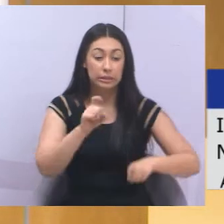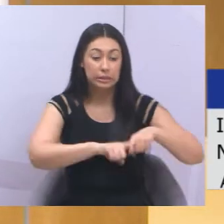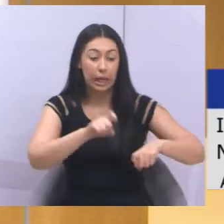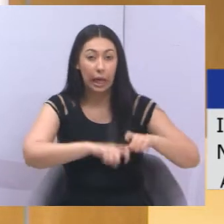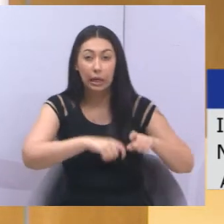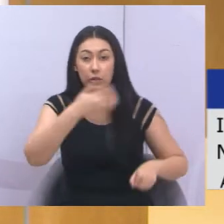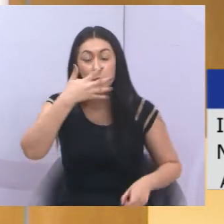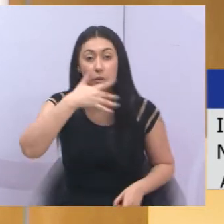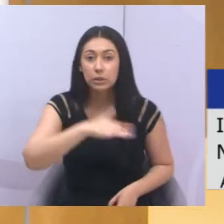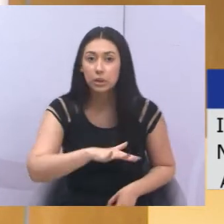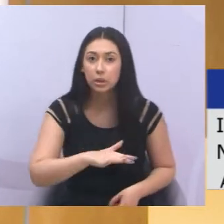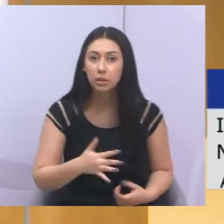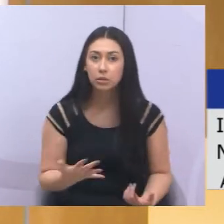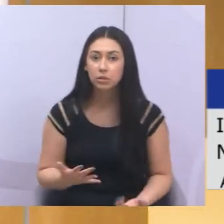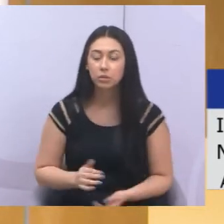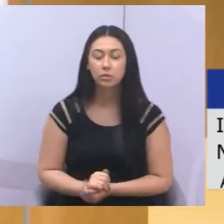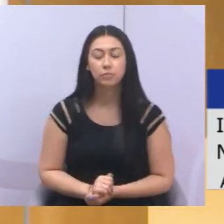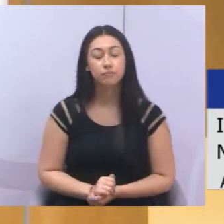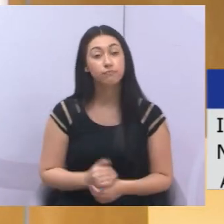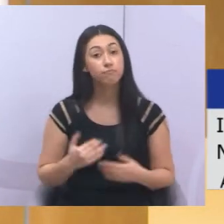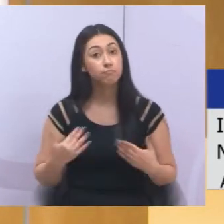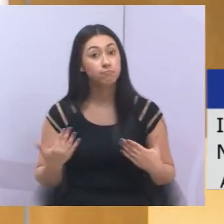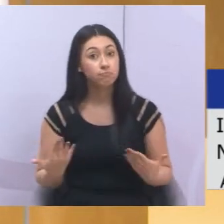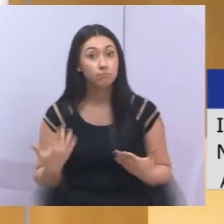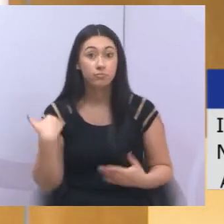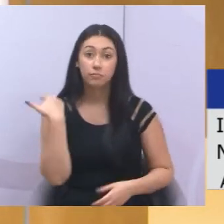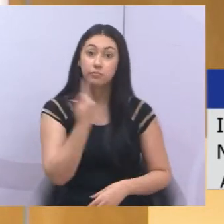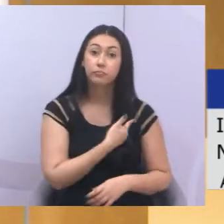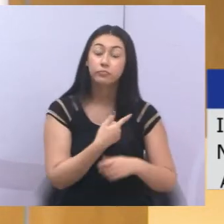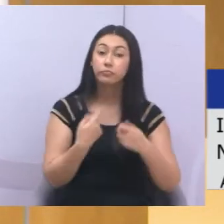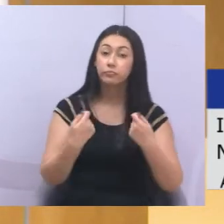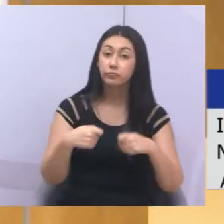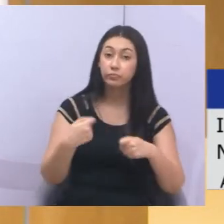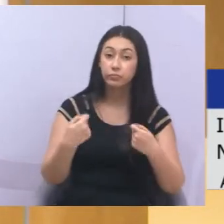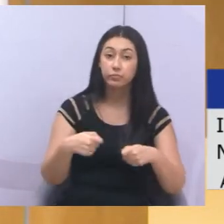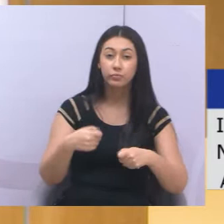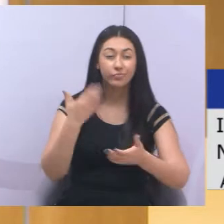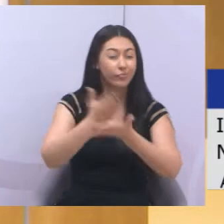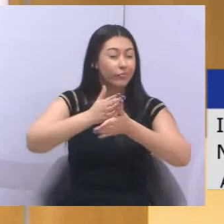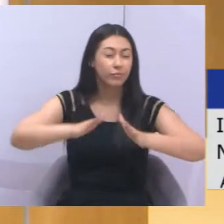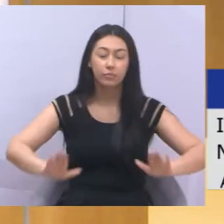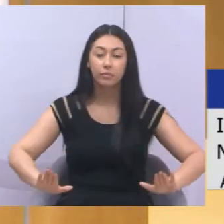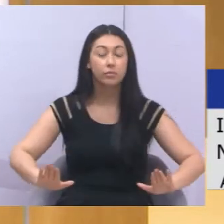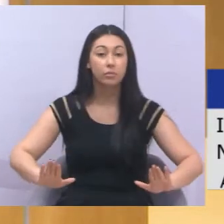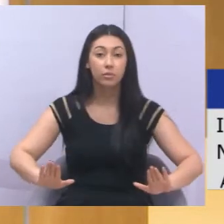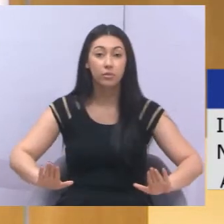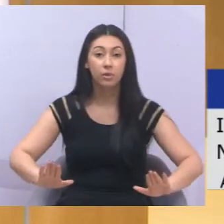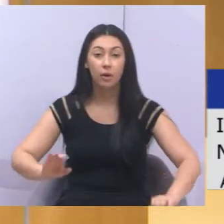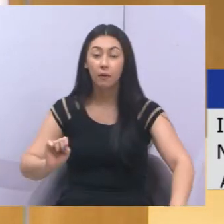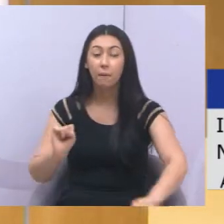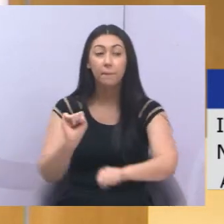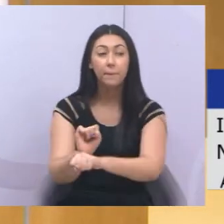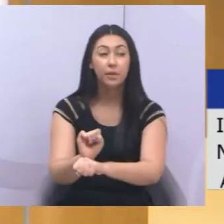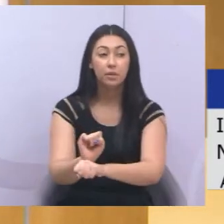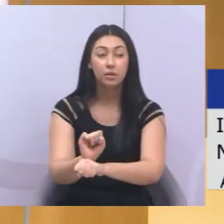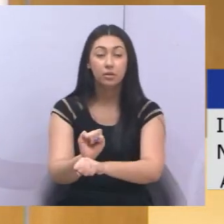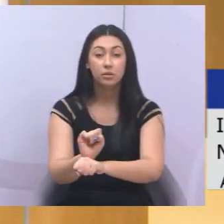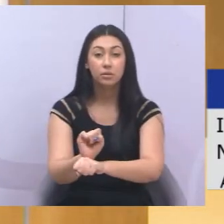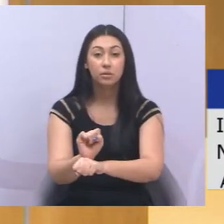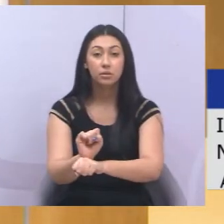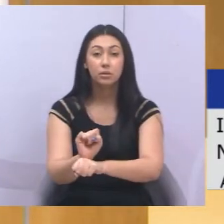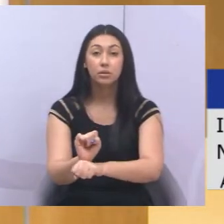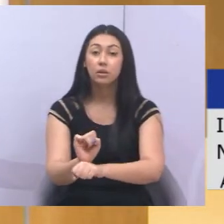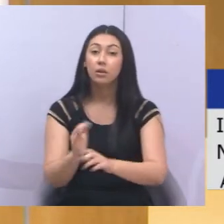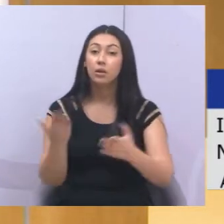pedofilia. Então, acho que a gente precisa dar um basta, frear tudo isso